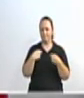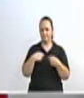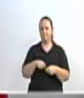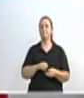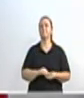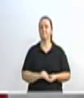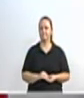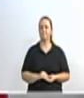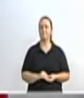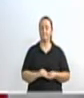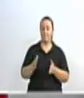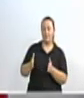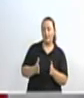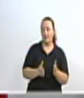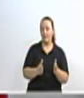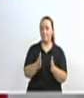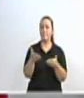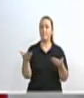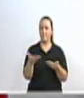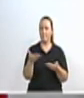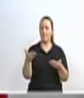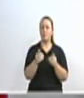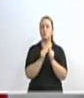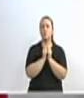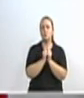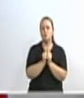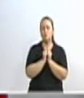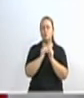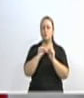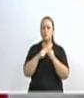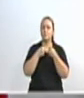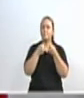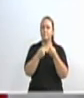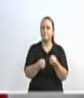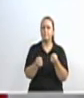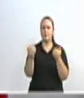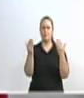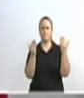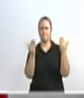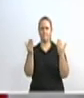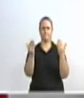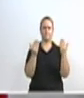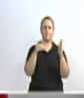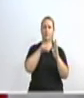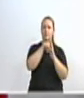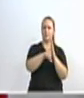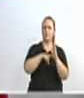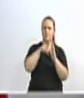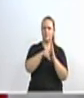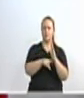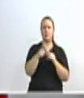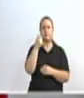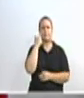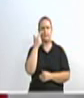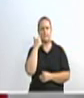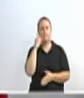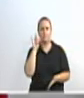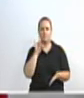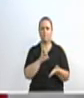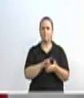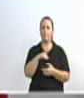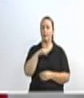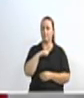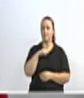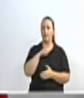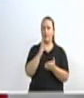de vocês com o esmero que teve de comparar as legislações e verificar de que realmente existem